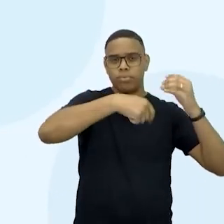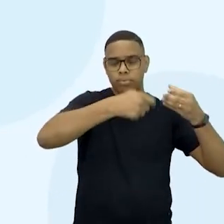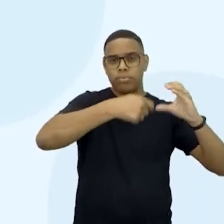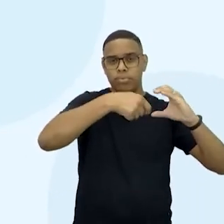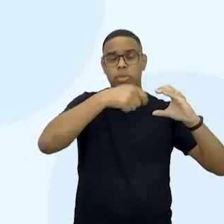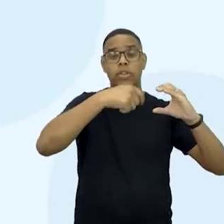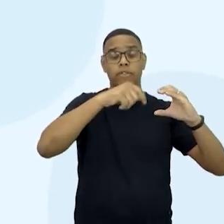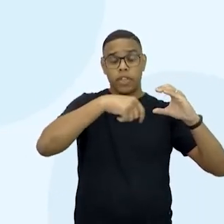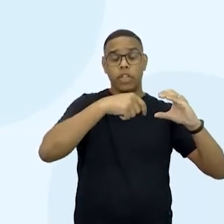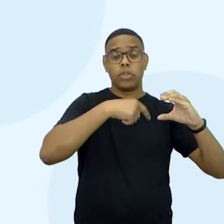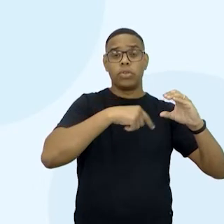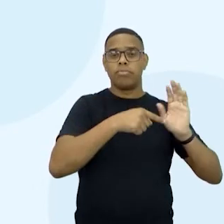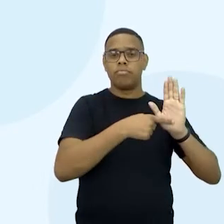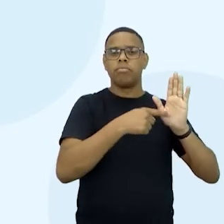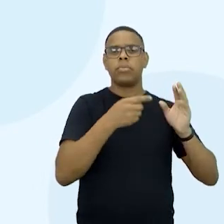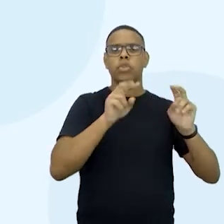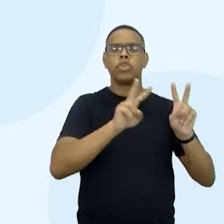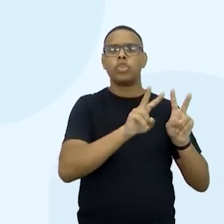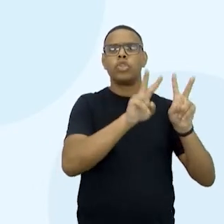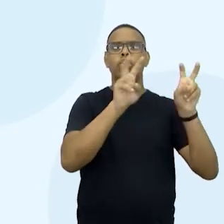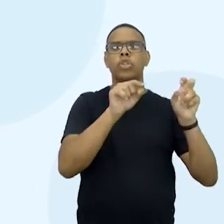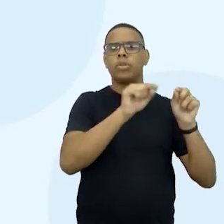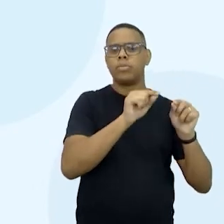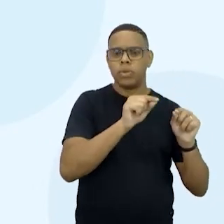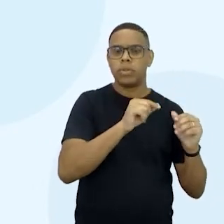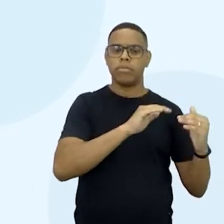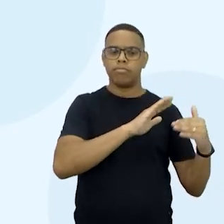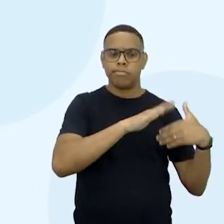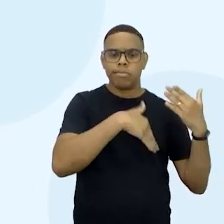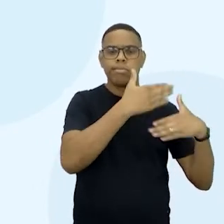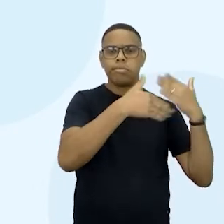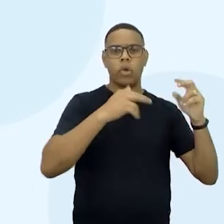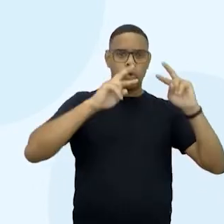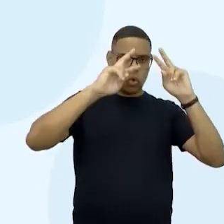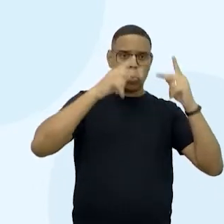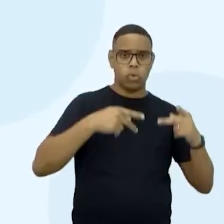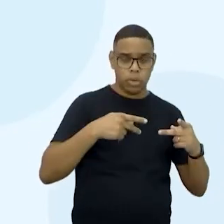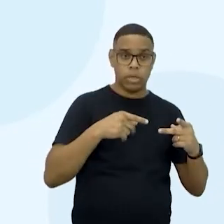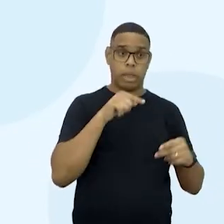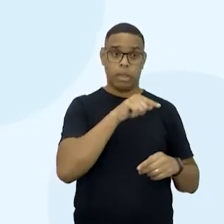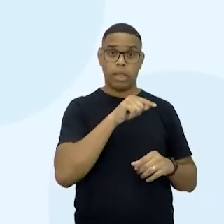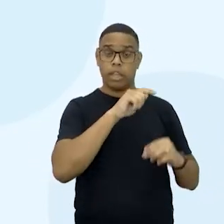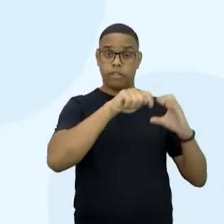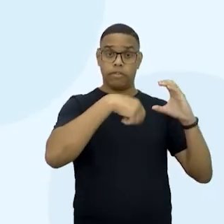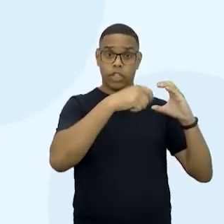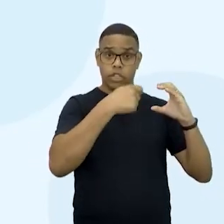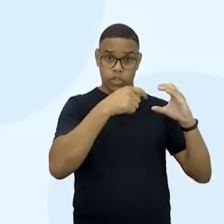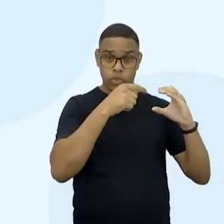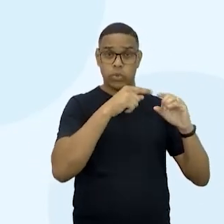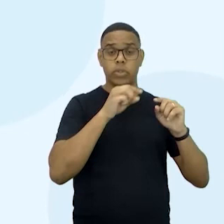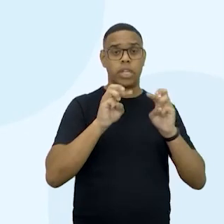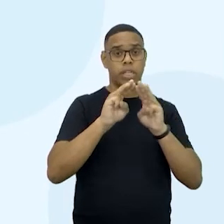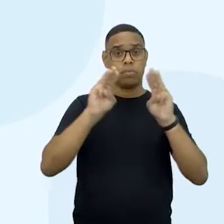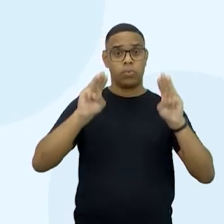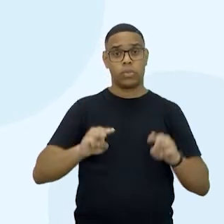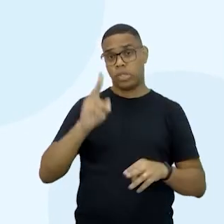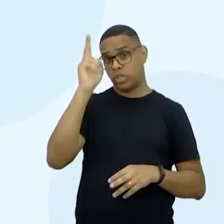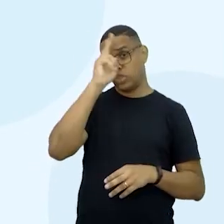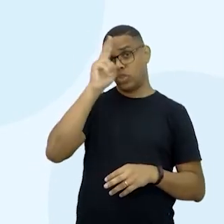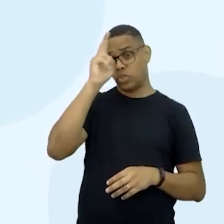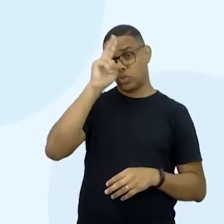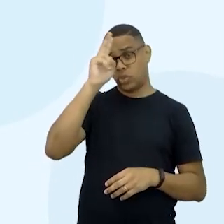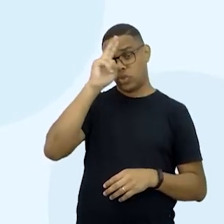vídeo na verdade que a gente viu a respeito então da evolução humana esse vídeo que foi lá no Museu de História